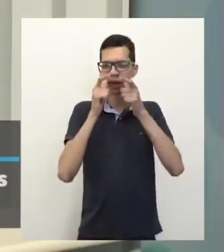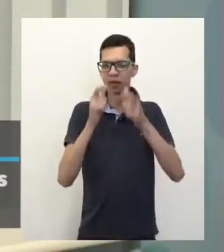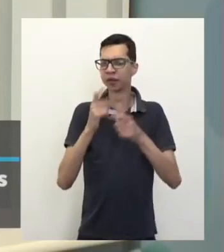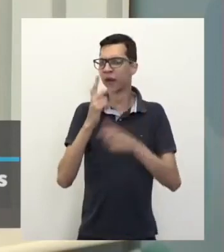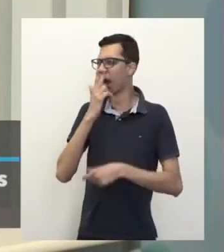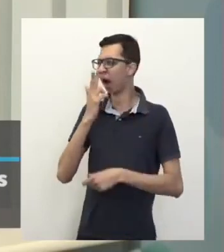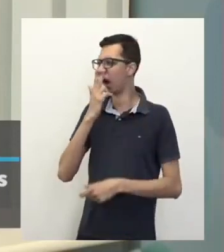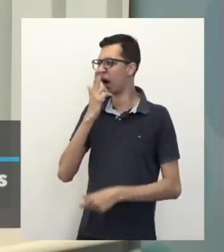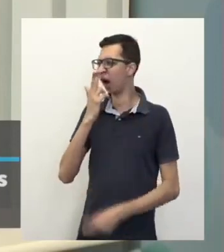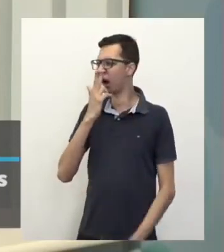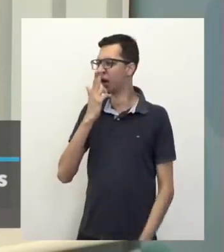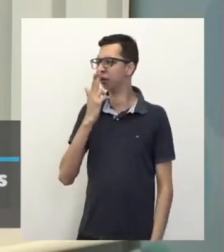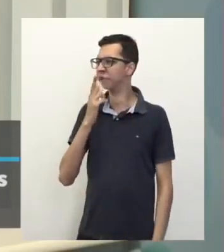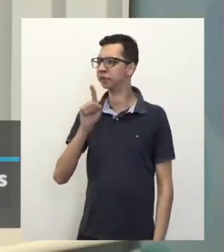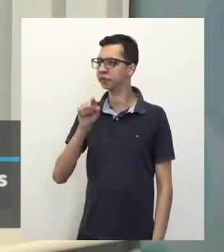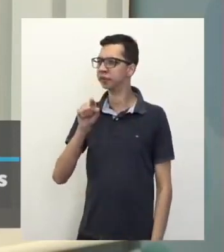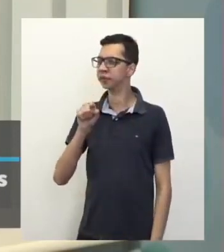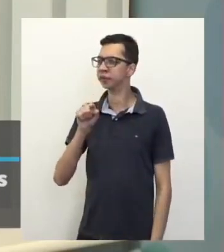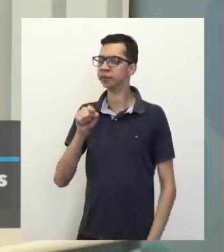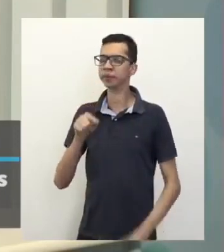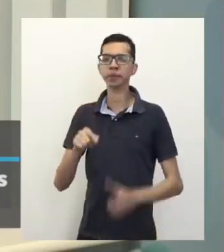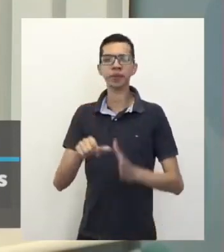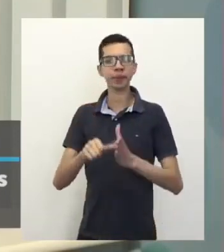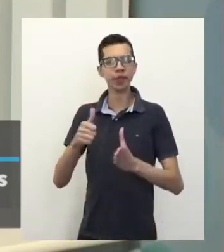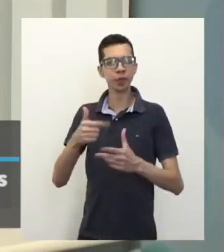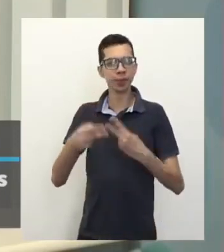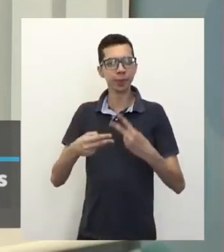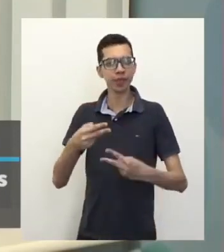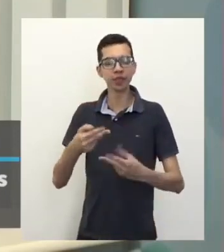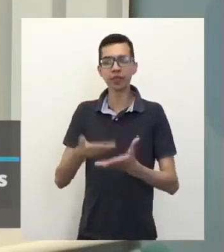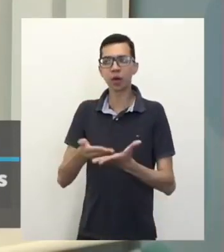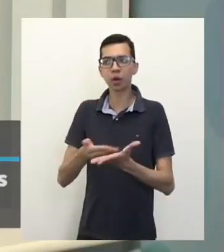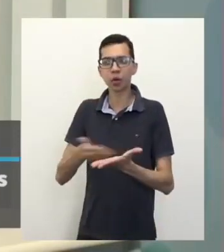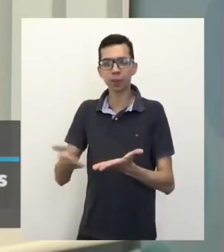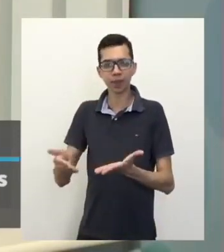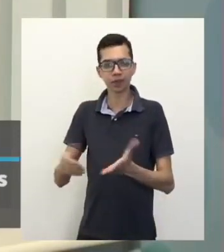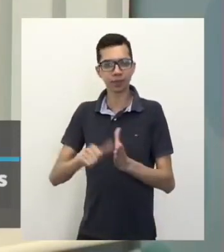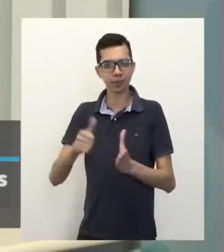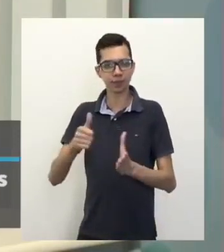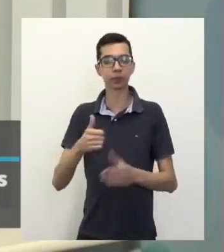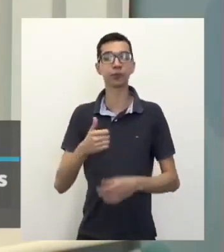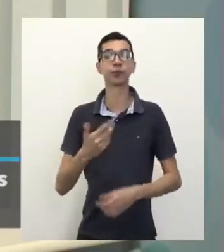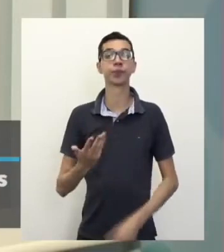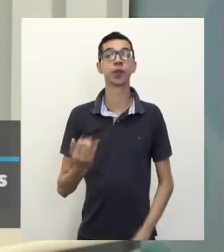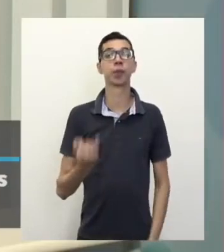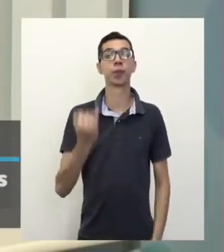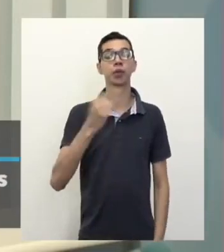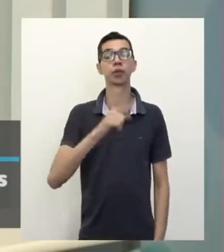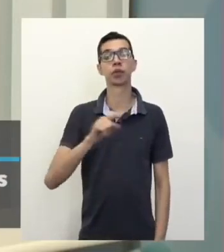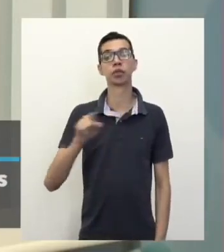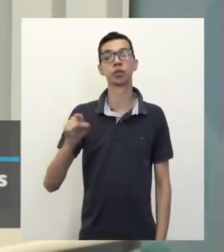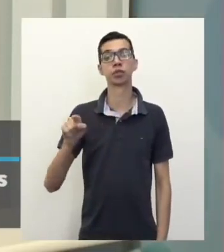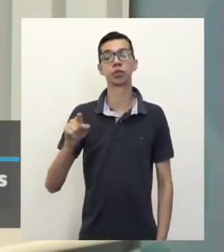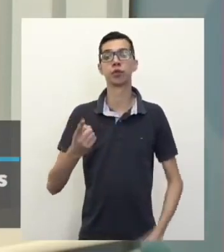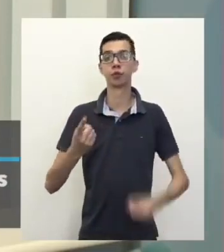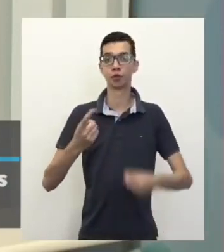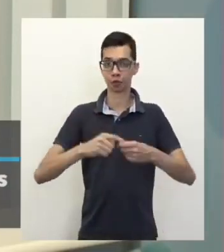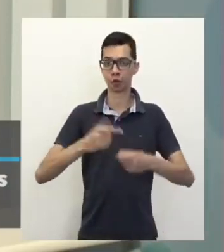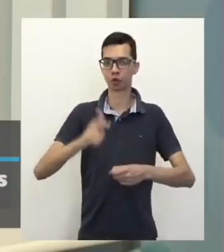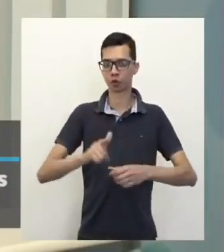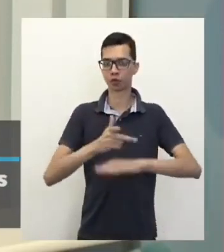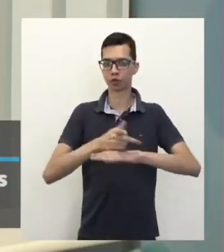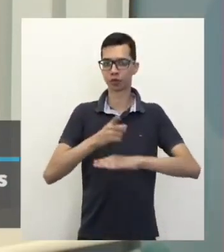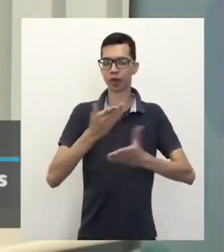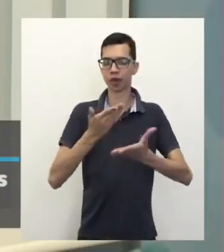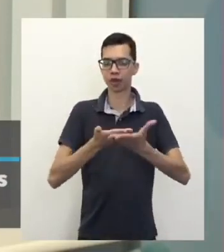primeiro bimestre, né, nas nossas primeiras aulas. Então, é importante que você retome também, se possível, né,